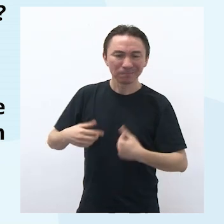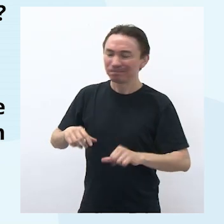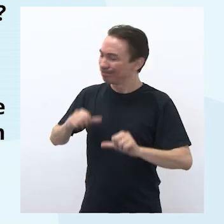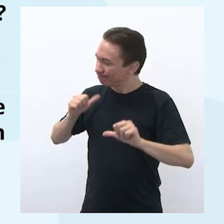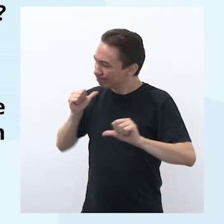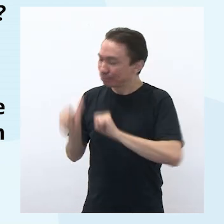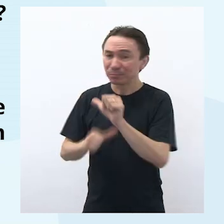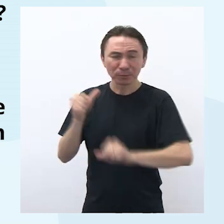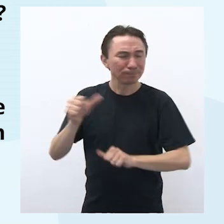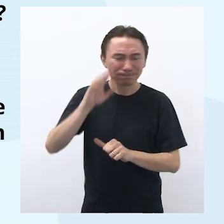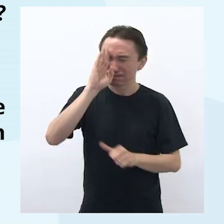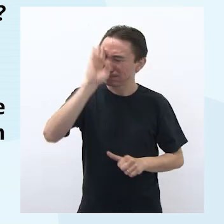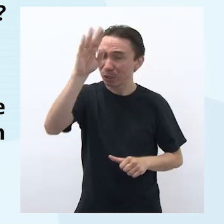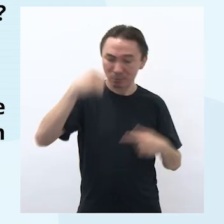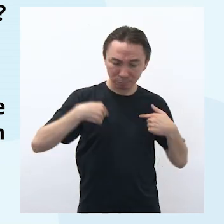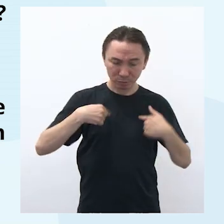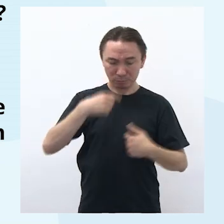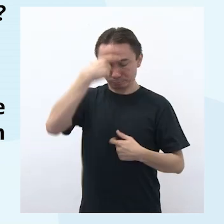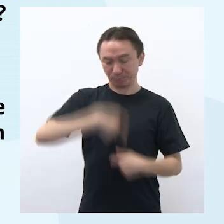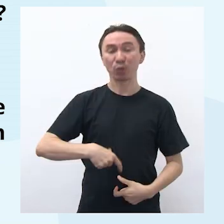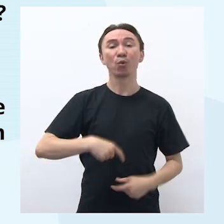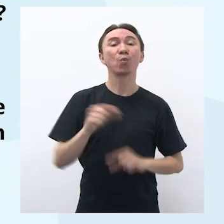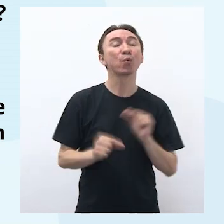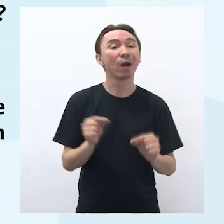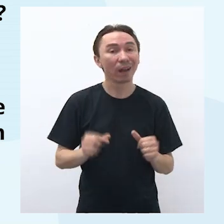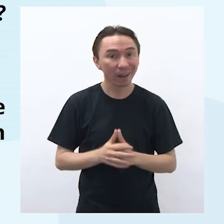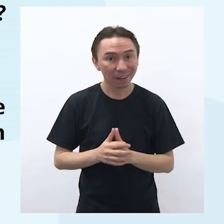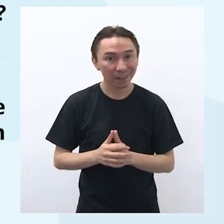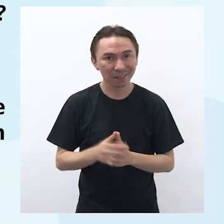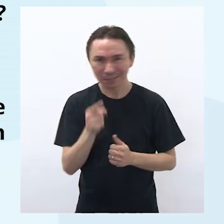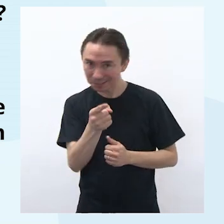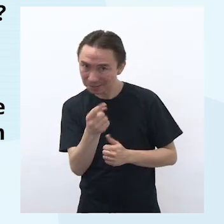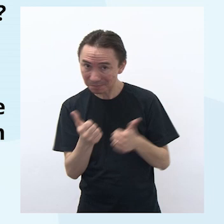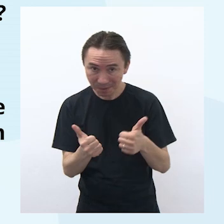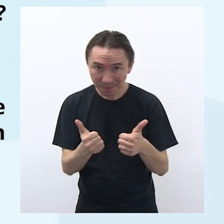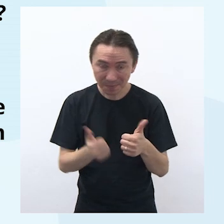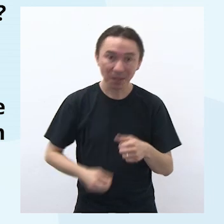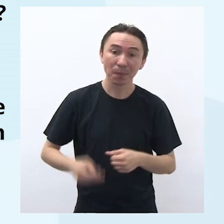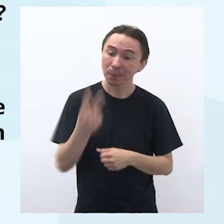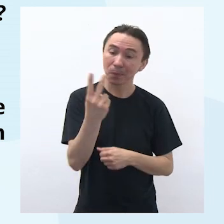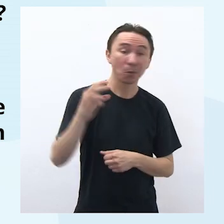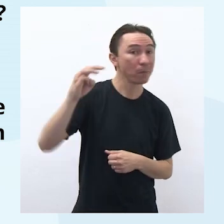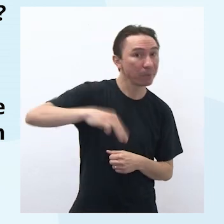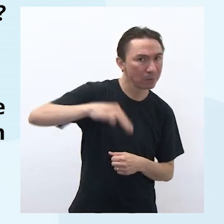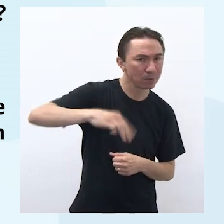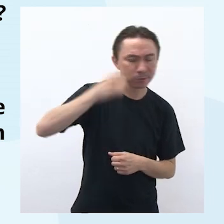conseguem perceber desde o nosso encontro de fevereiro. Vamos dar 2 minutos para que vocês